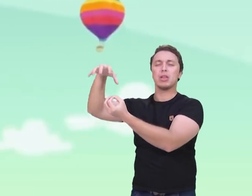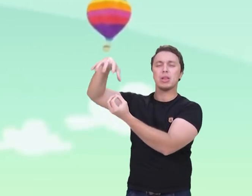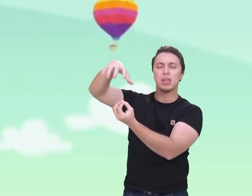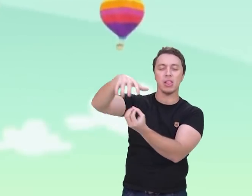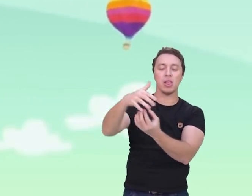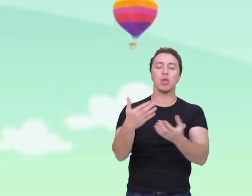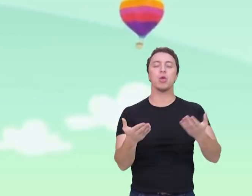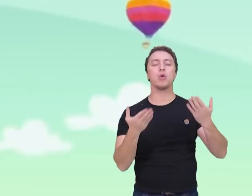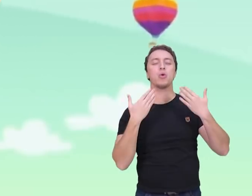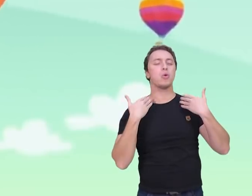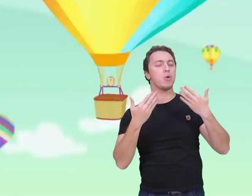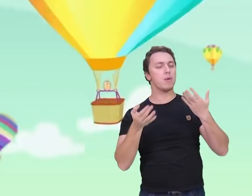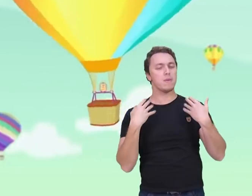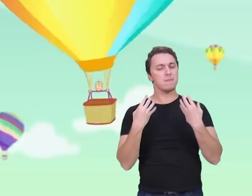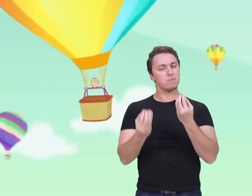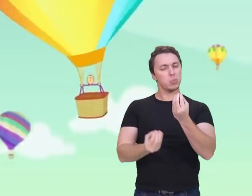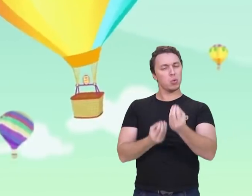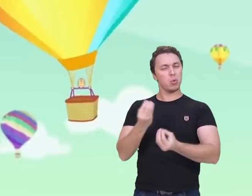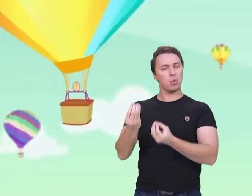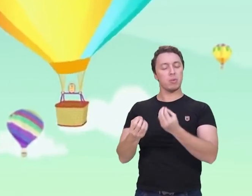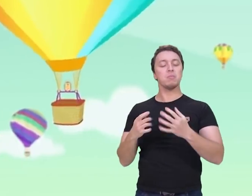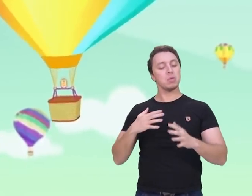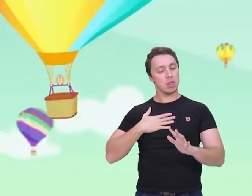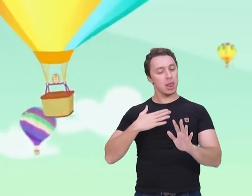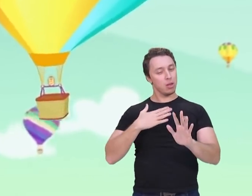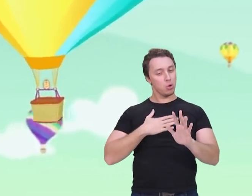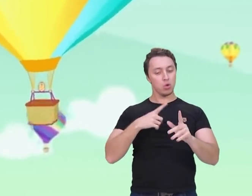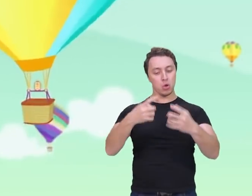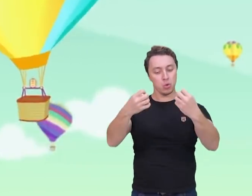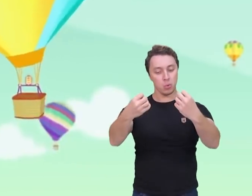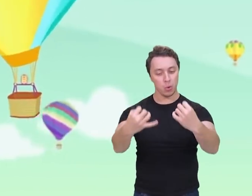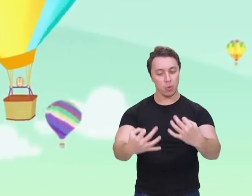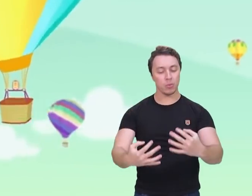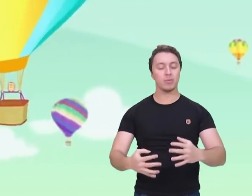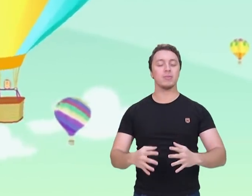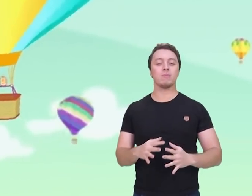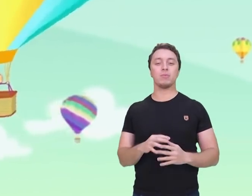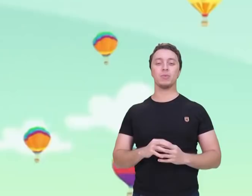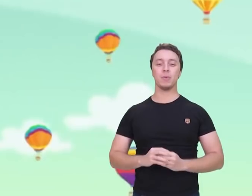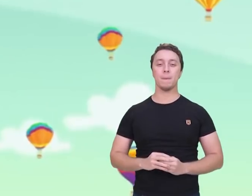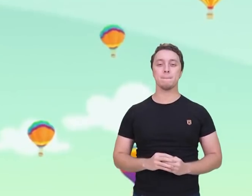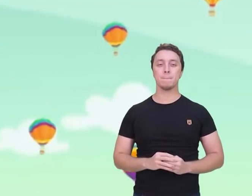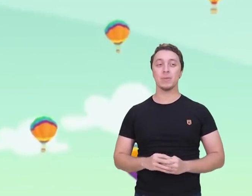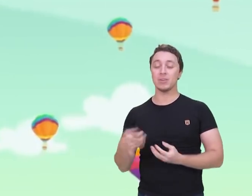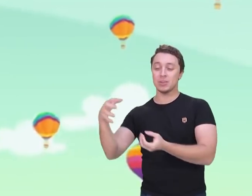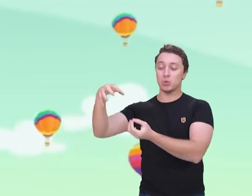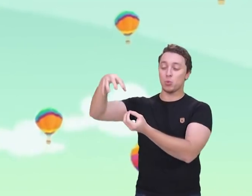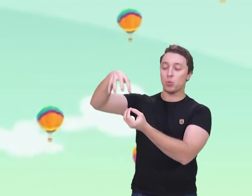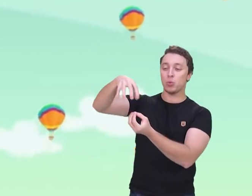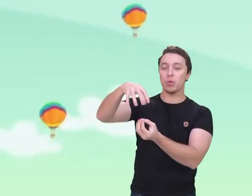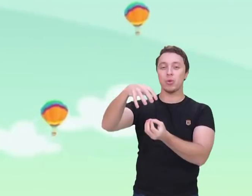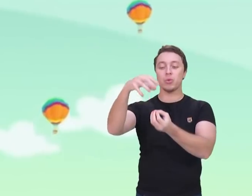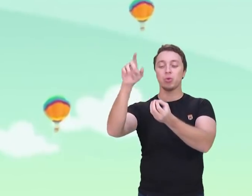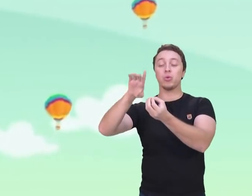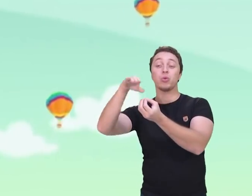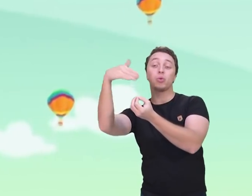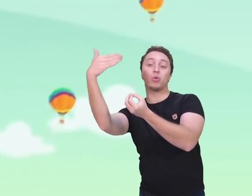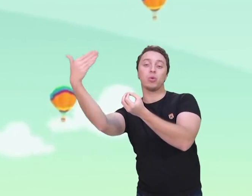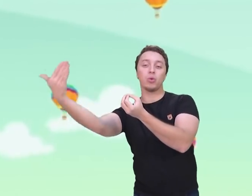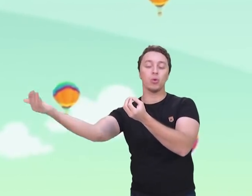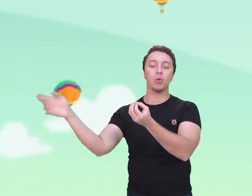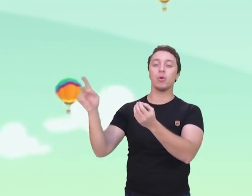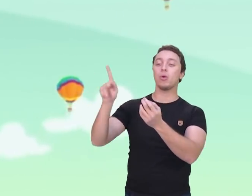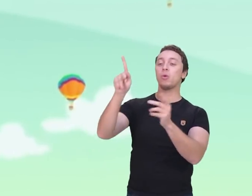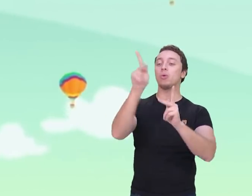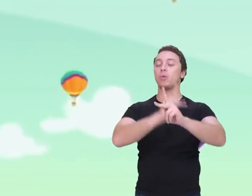gente aquece e sobe. Calma, gente, explica, não se afobe. É que fora do balão o